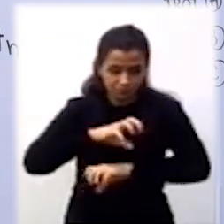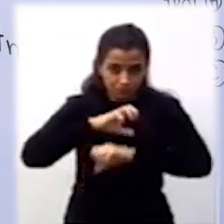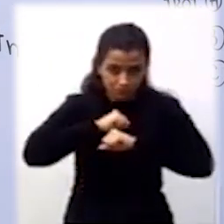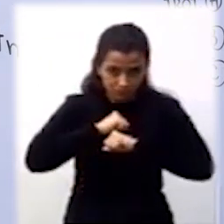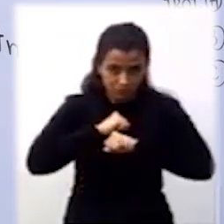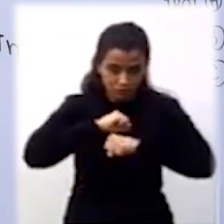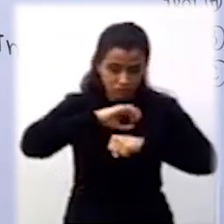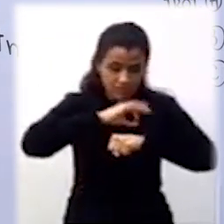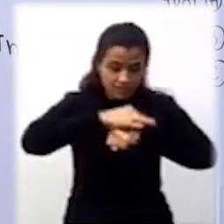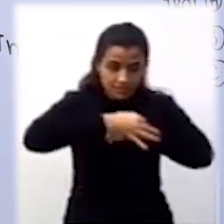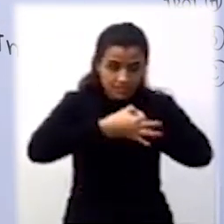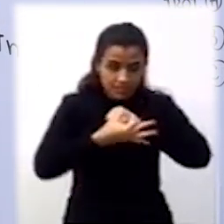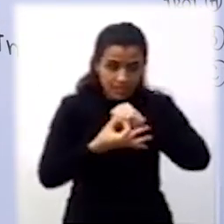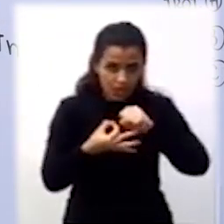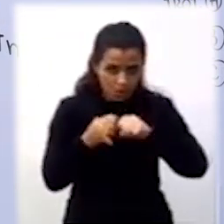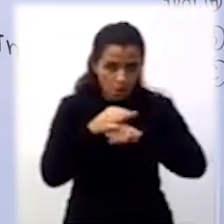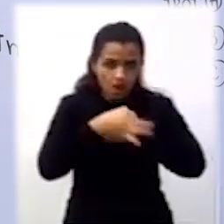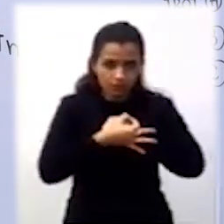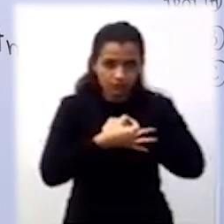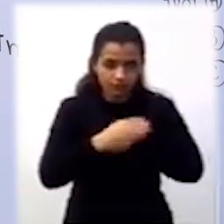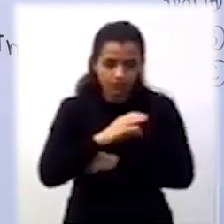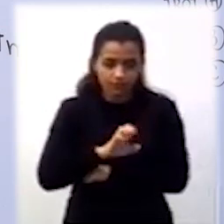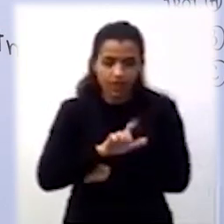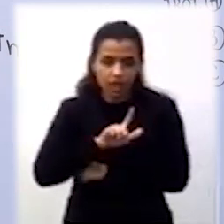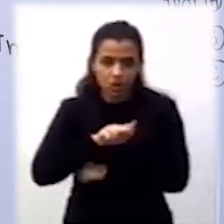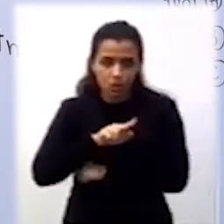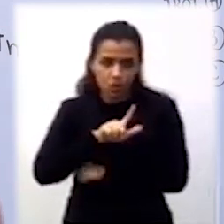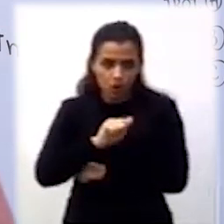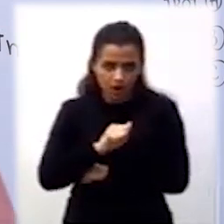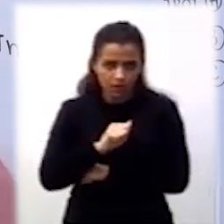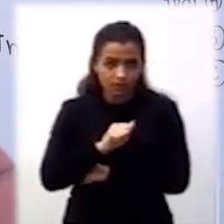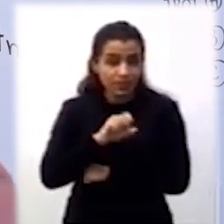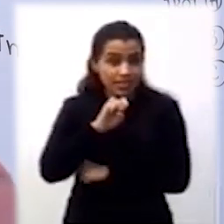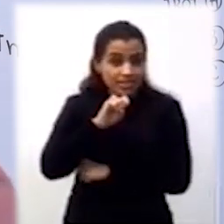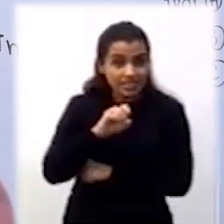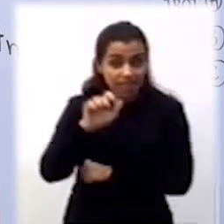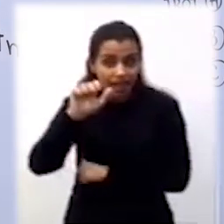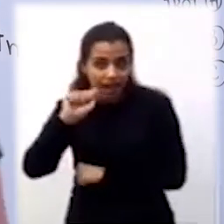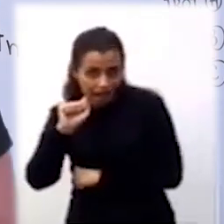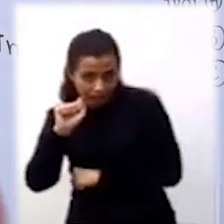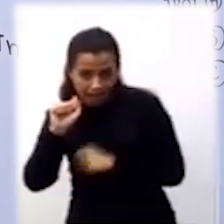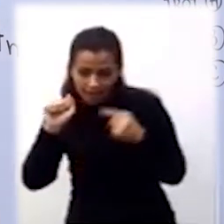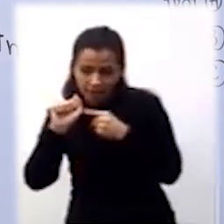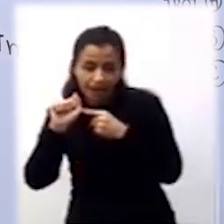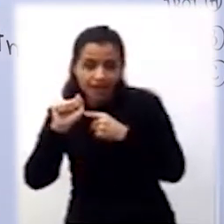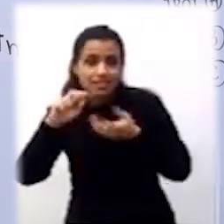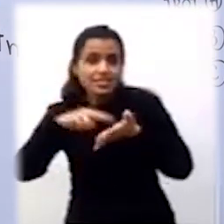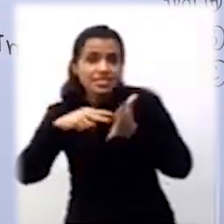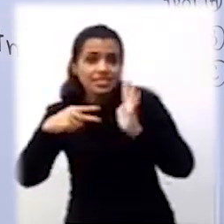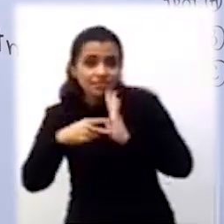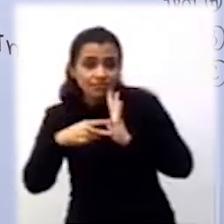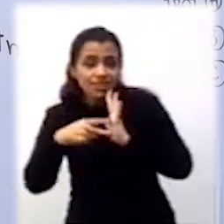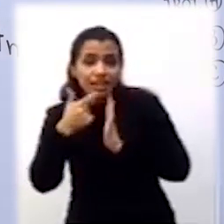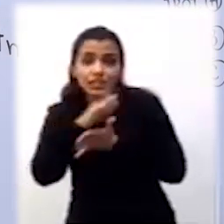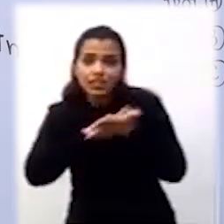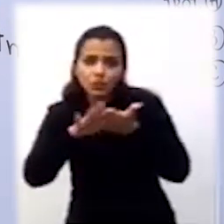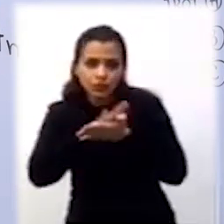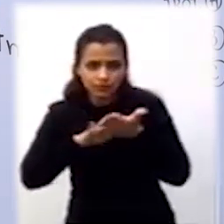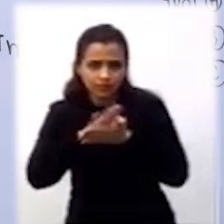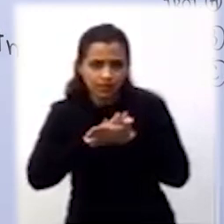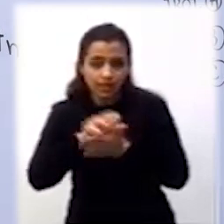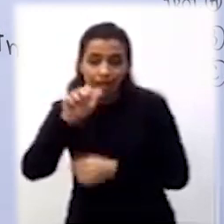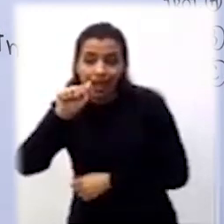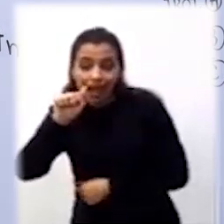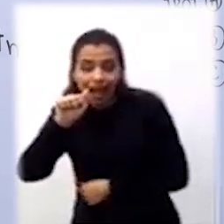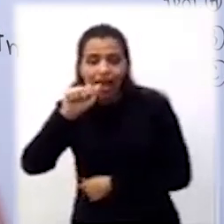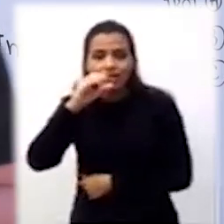acelular. Toda vez que você escutar o termo A na biologia, A quer dizer sem, ausência. Então, acelular quer dizer que o vírus ele não possui célula,